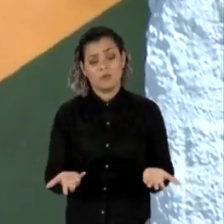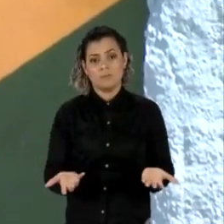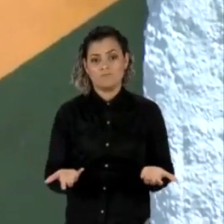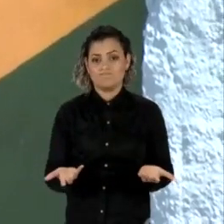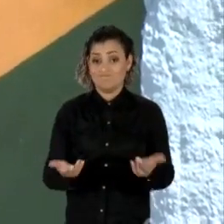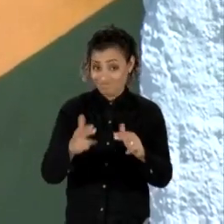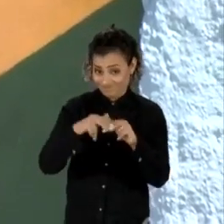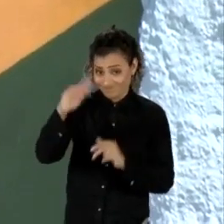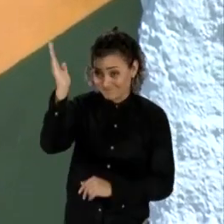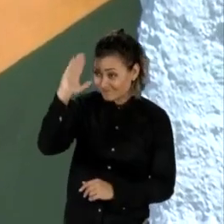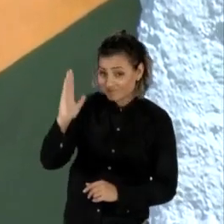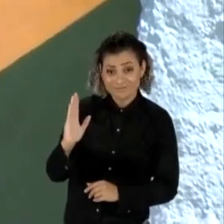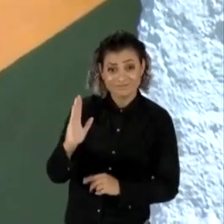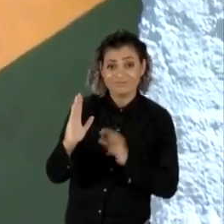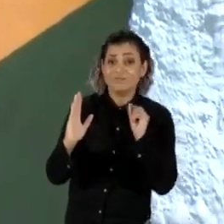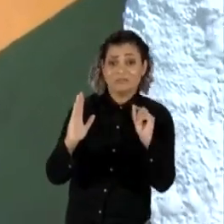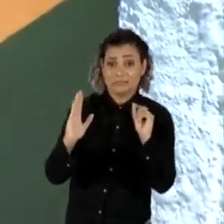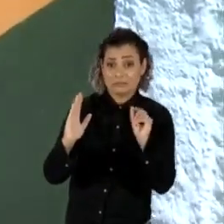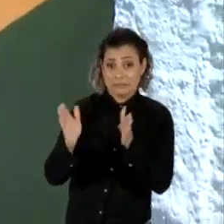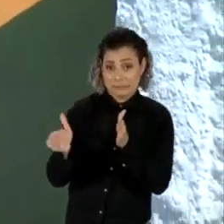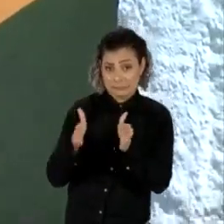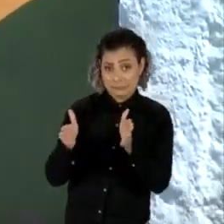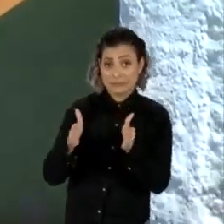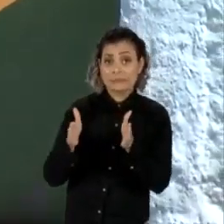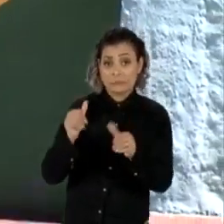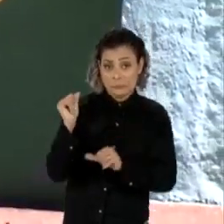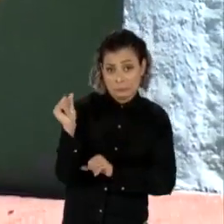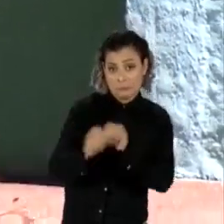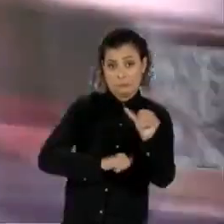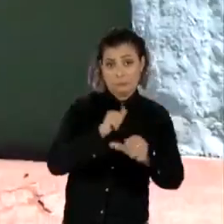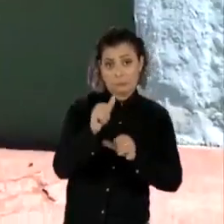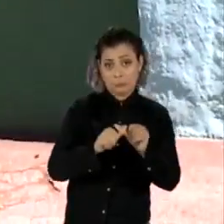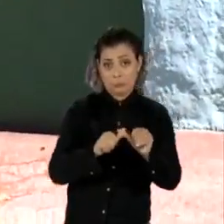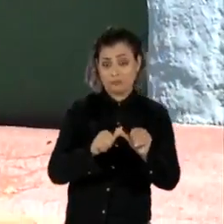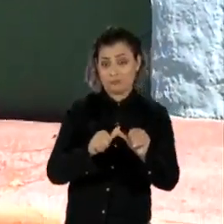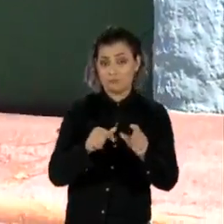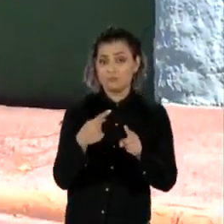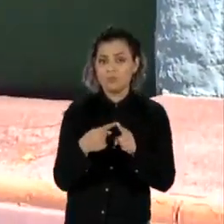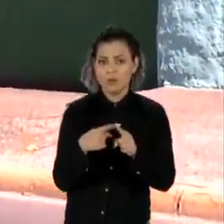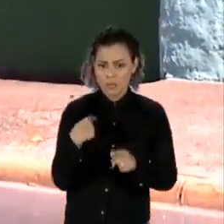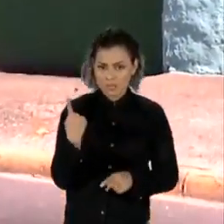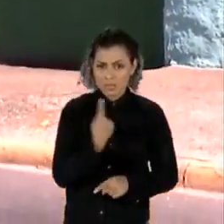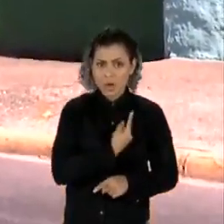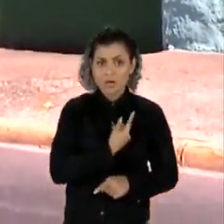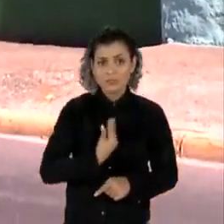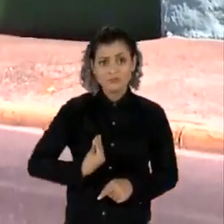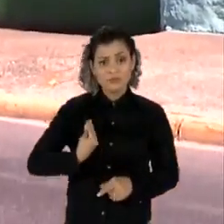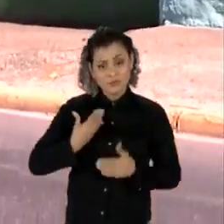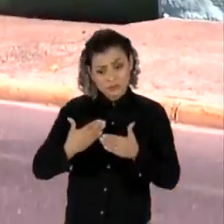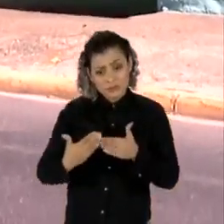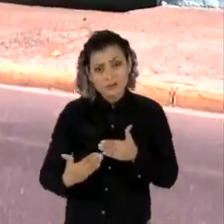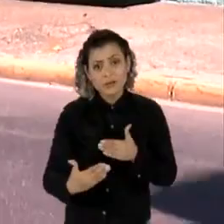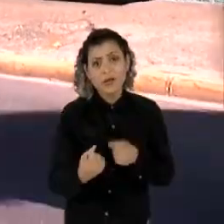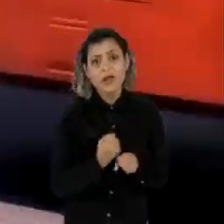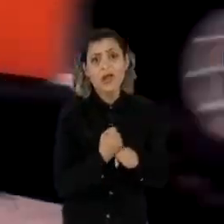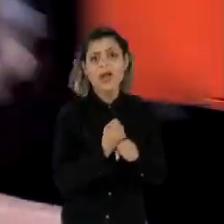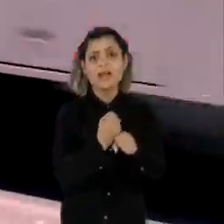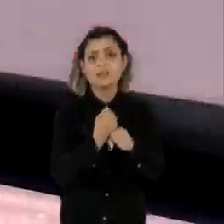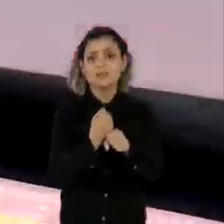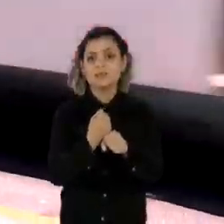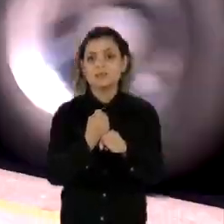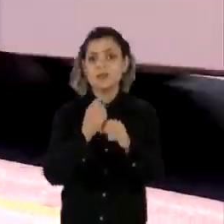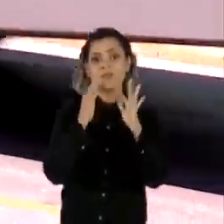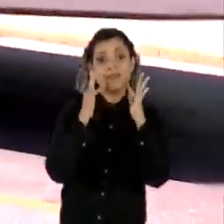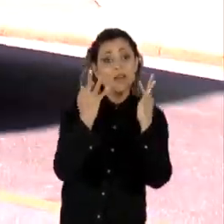fato o brasil está passando por uma transformação demográfica nós estamos vivendo por mais tempo e as